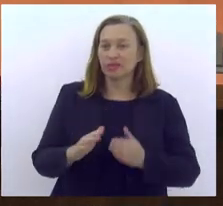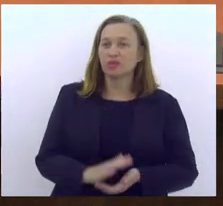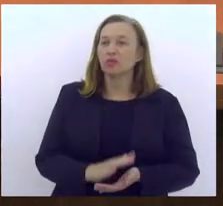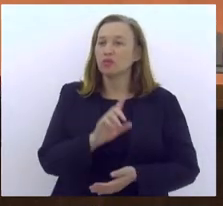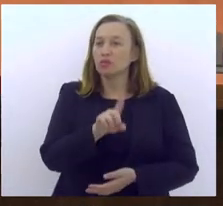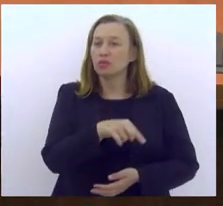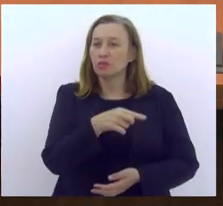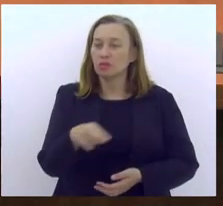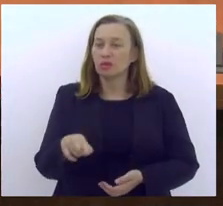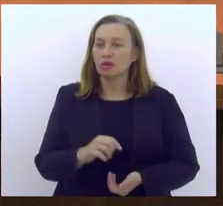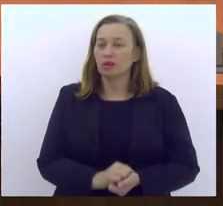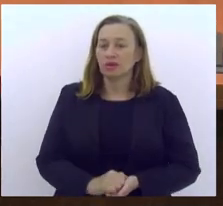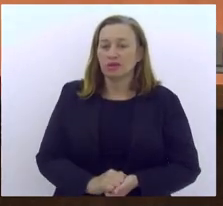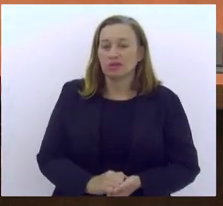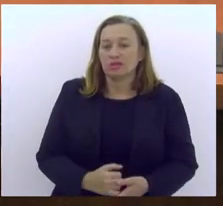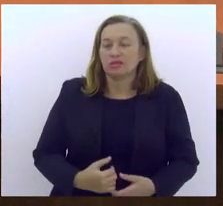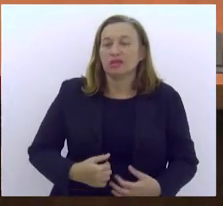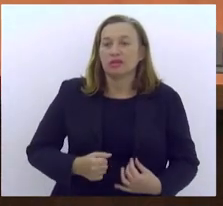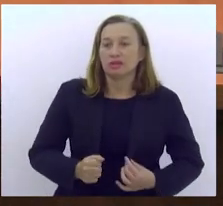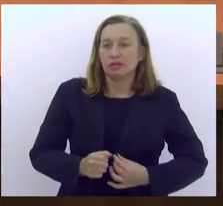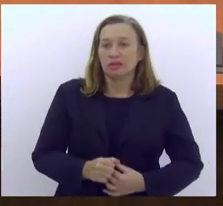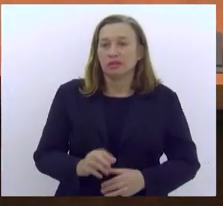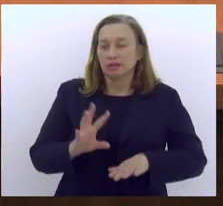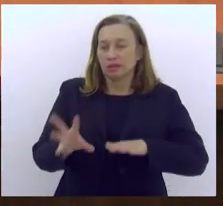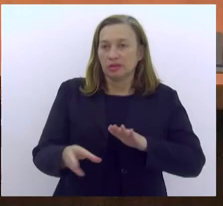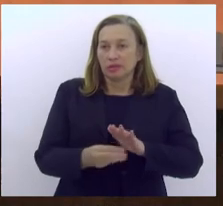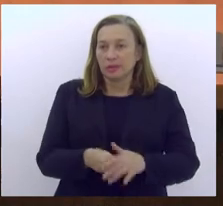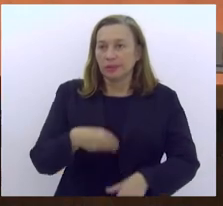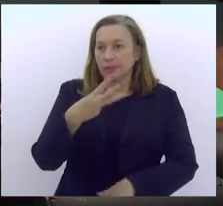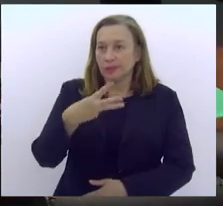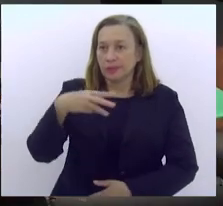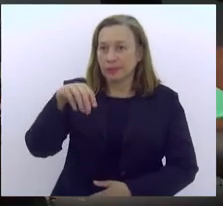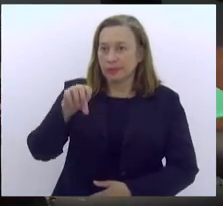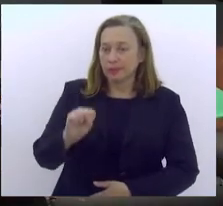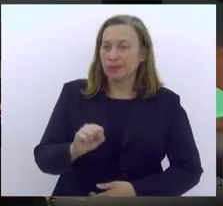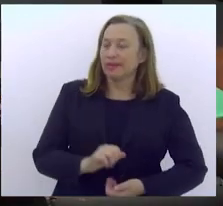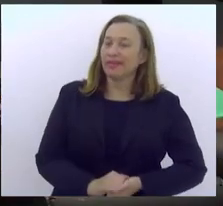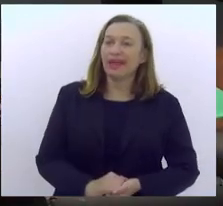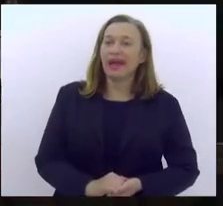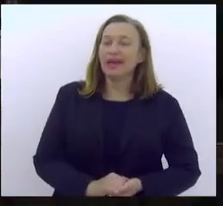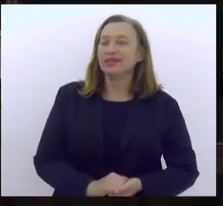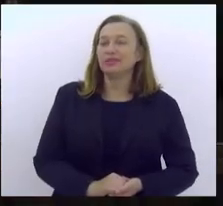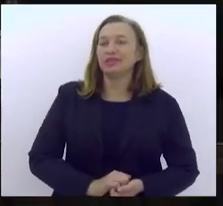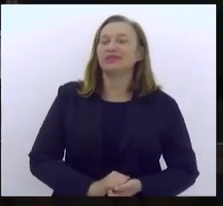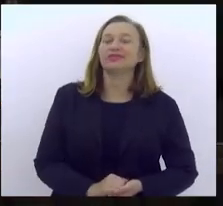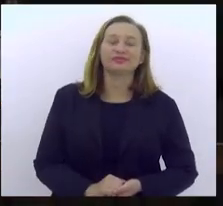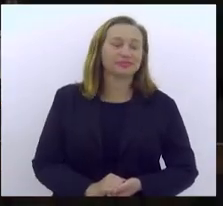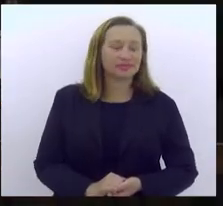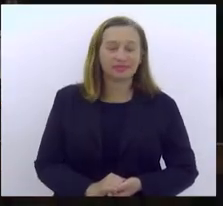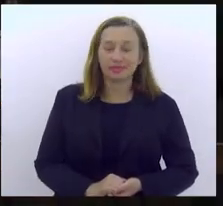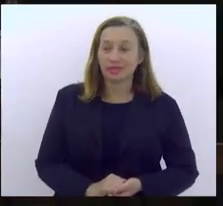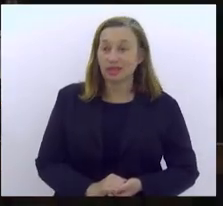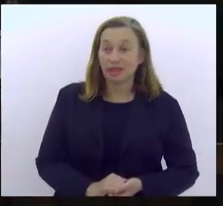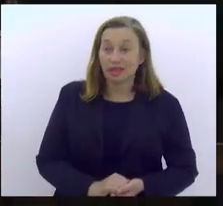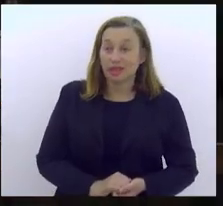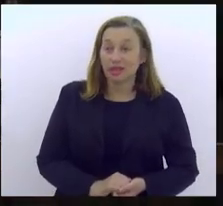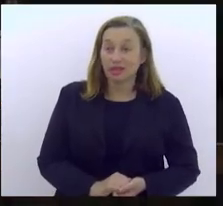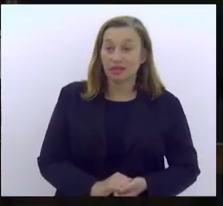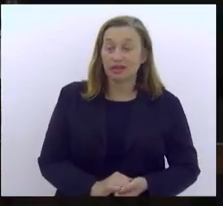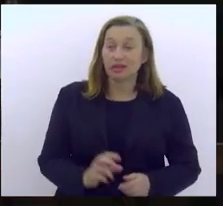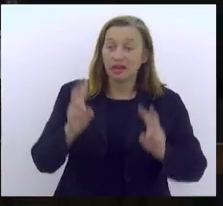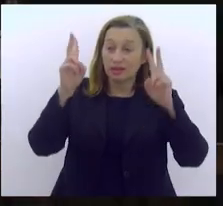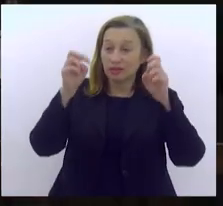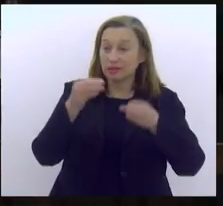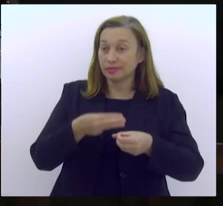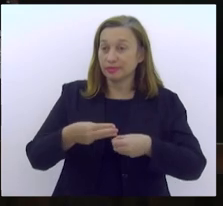rejeição... Tem um destaque aqui dela já. Da emenda 38, é. Perfeito. Pela Comissão de Assuntos Municipais, deputado Léo